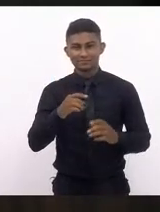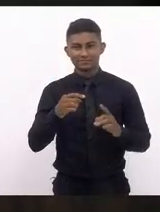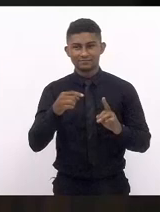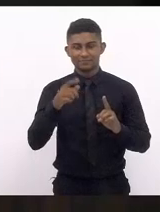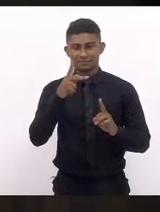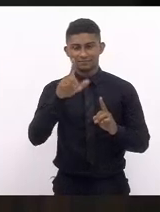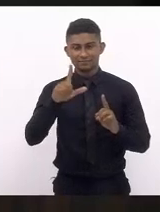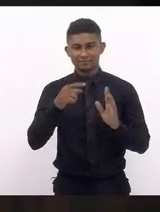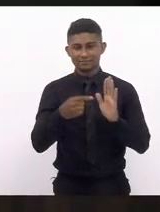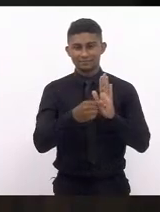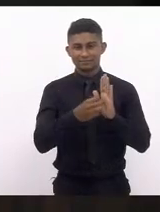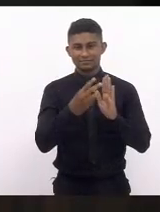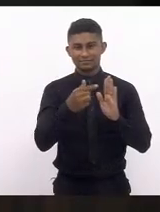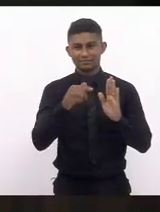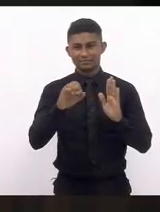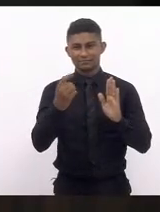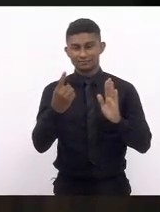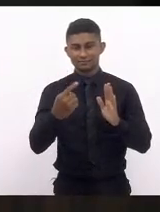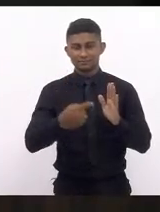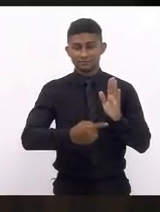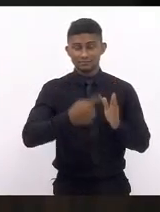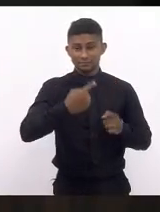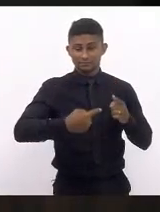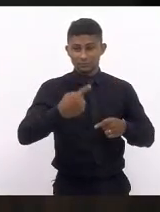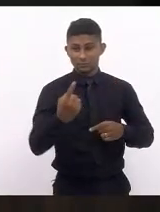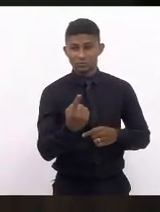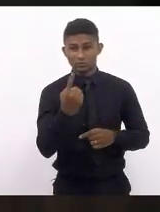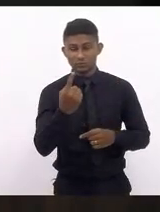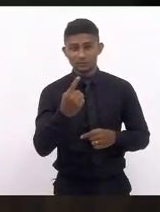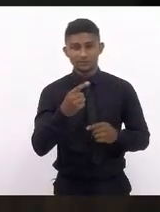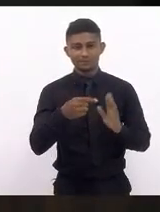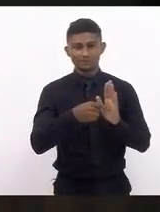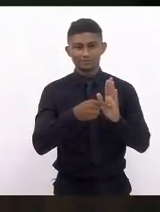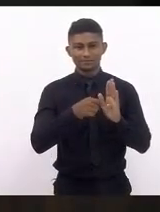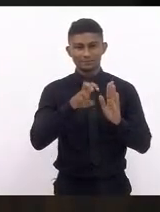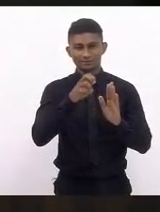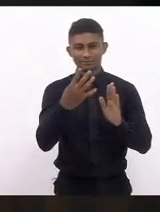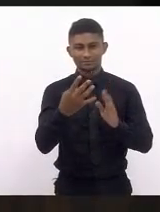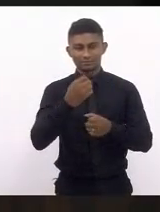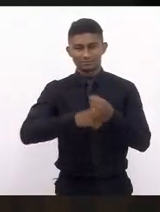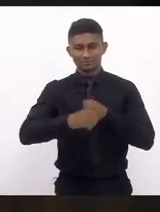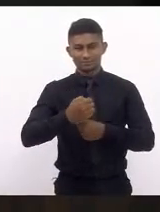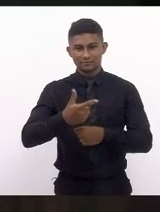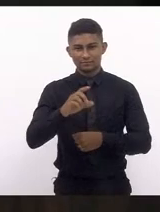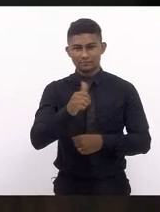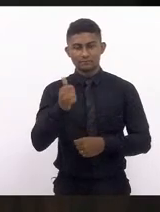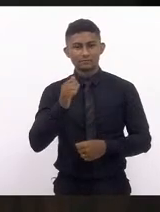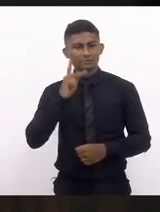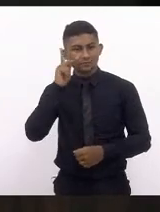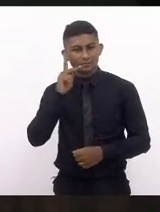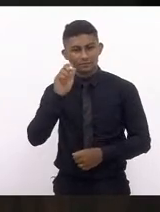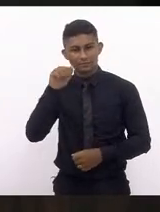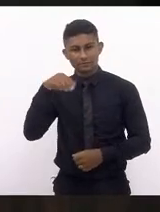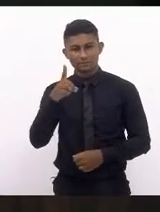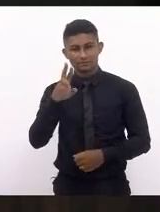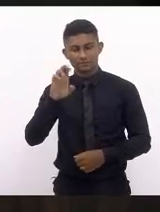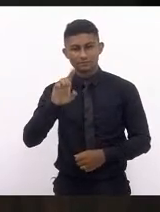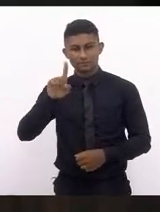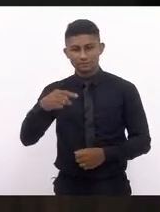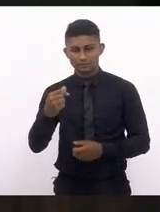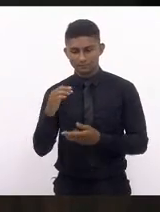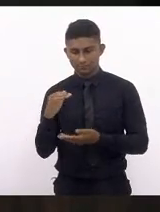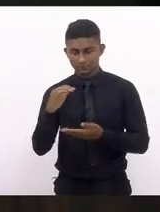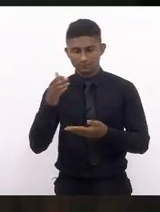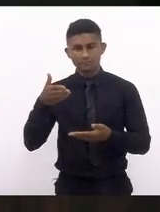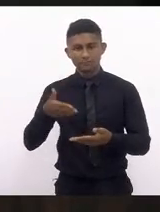3001 em regime de urgência discussão única projeto ele 52/84 de 21 de autoria do deputado André Ceciliano destina recursos